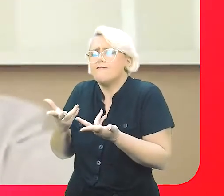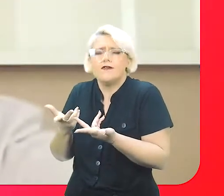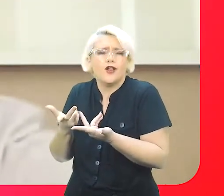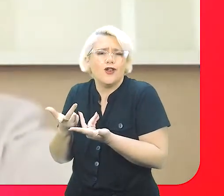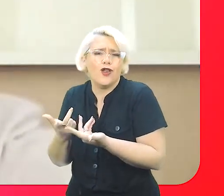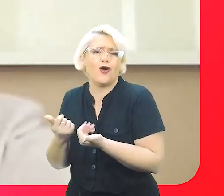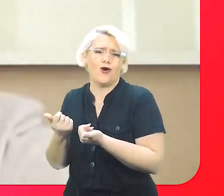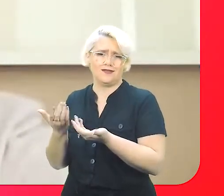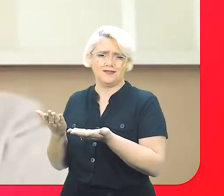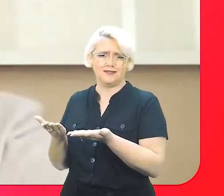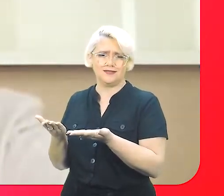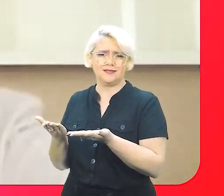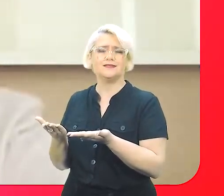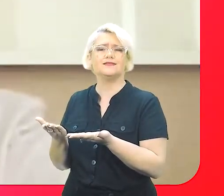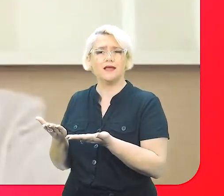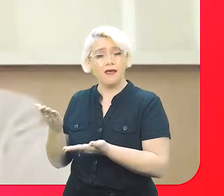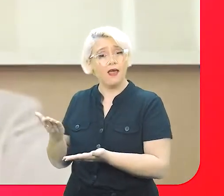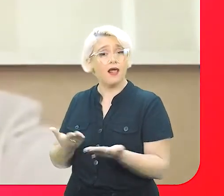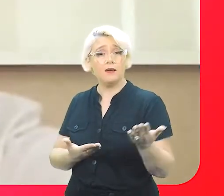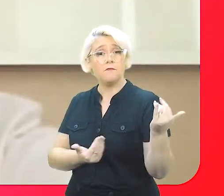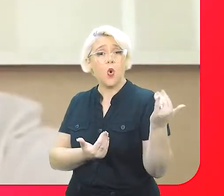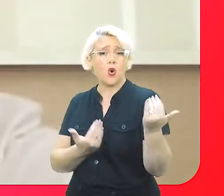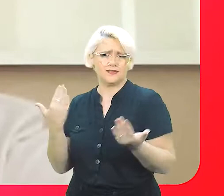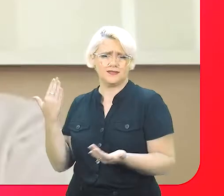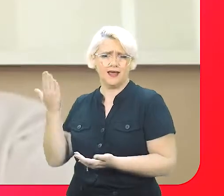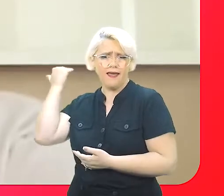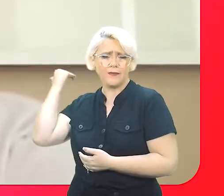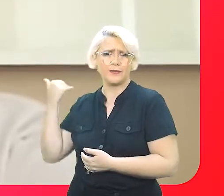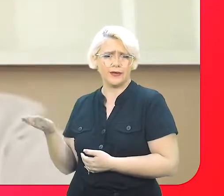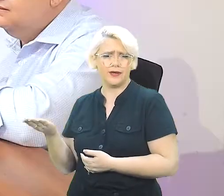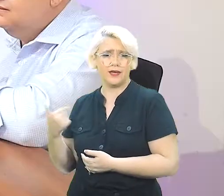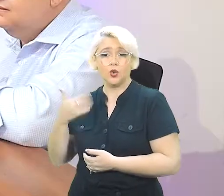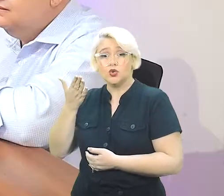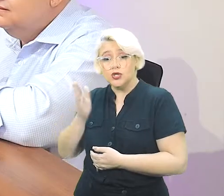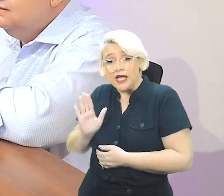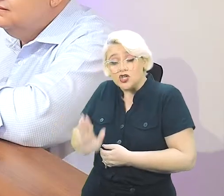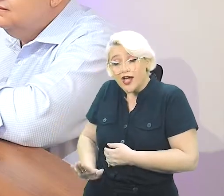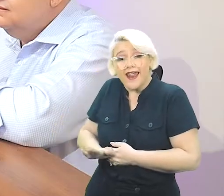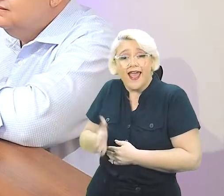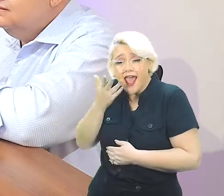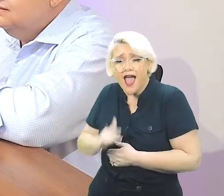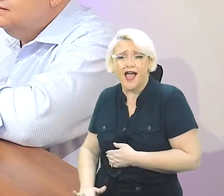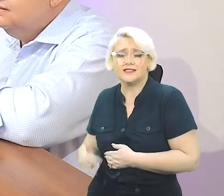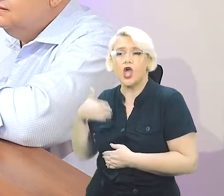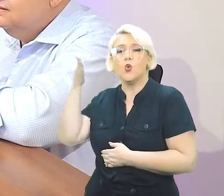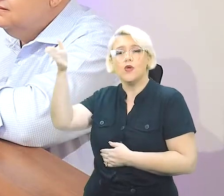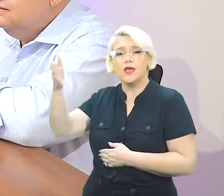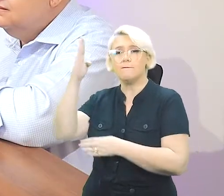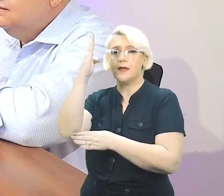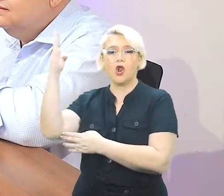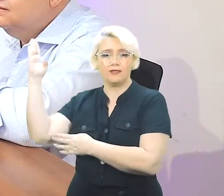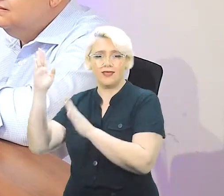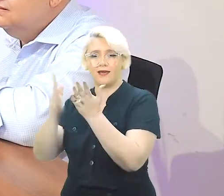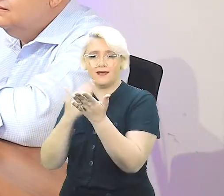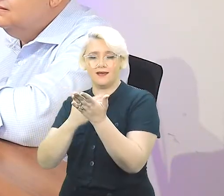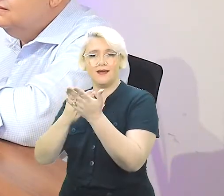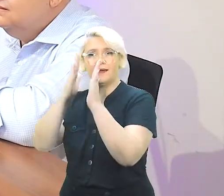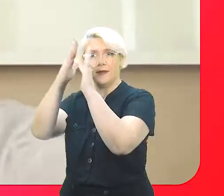e ela era moça naquela época, e eu era criança, eu ia à biblioteca,